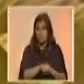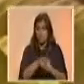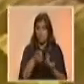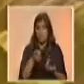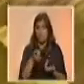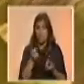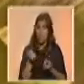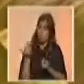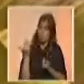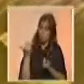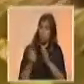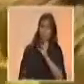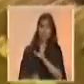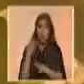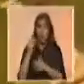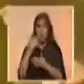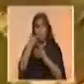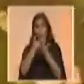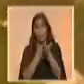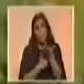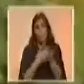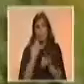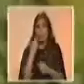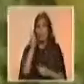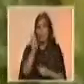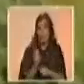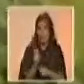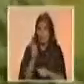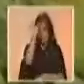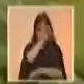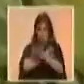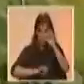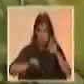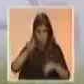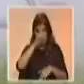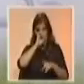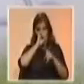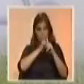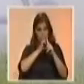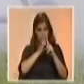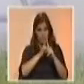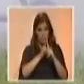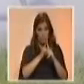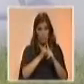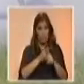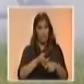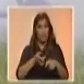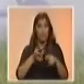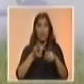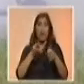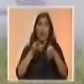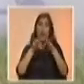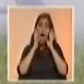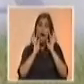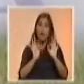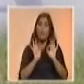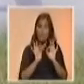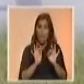recentemente, um documento da União Europeia, precisamente no sentido de estar alerta, inclusive